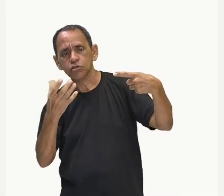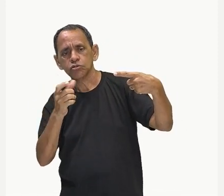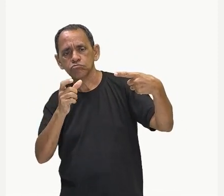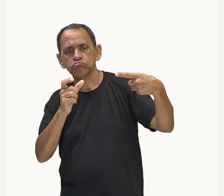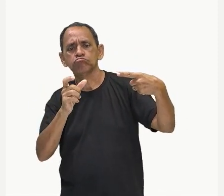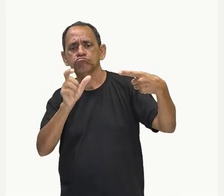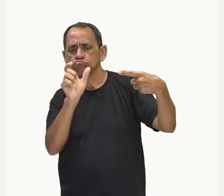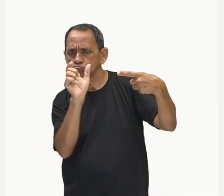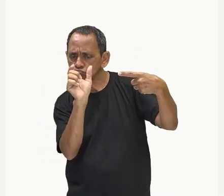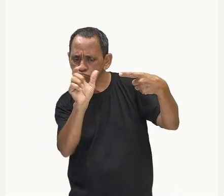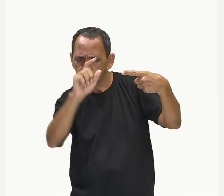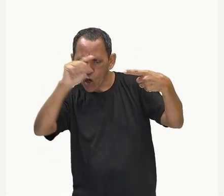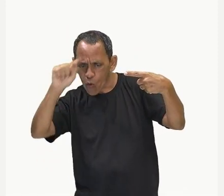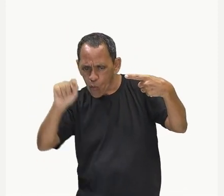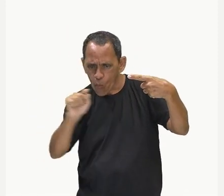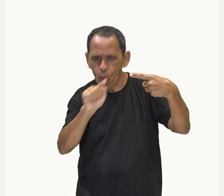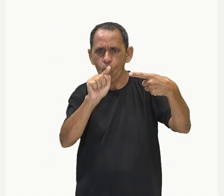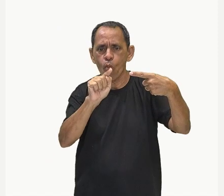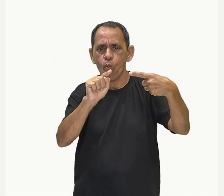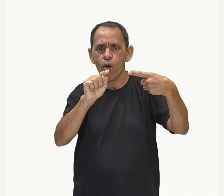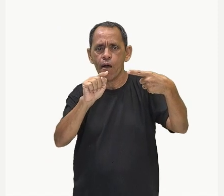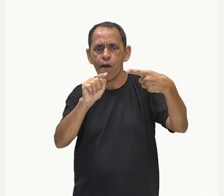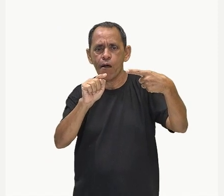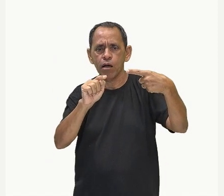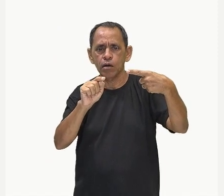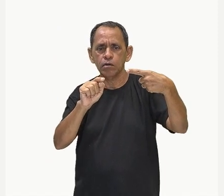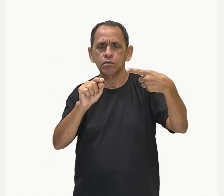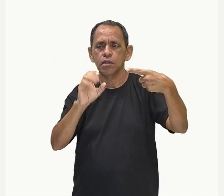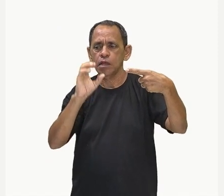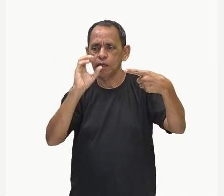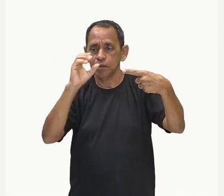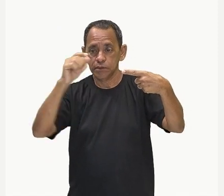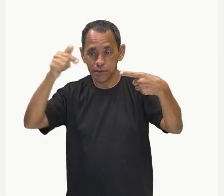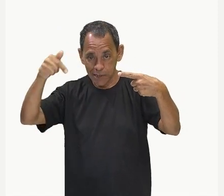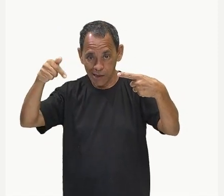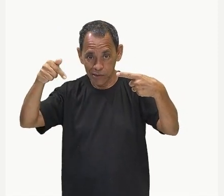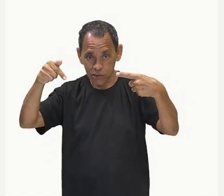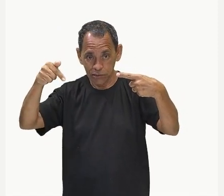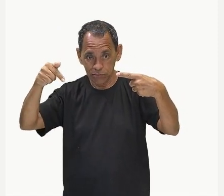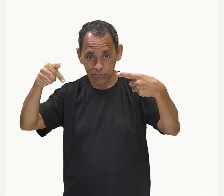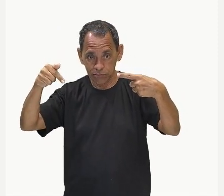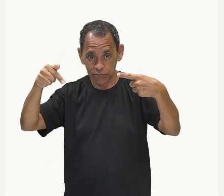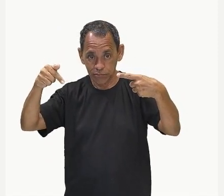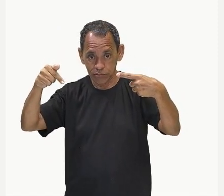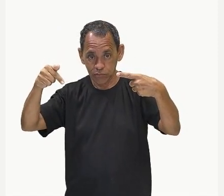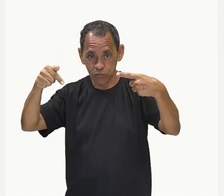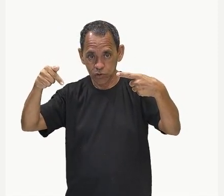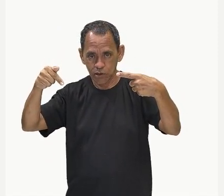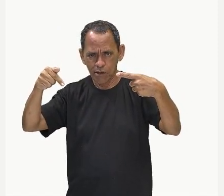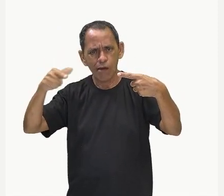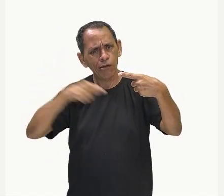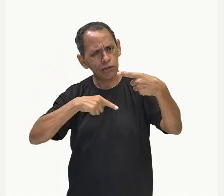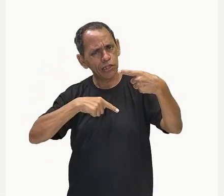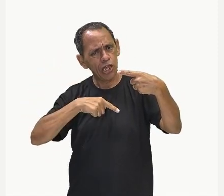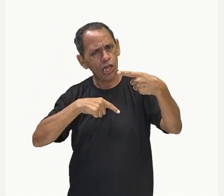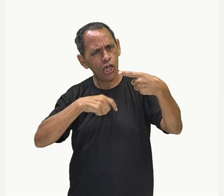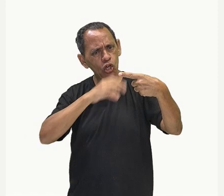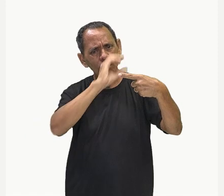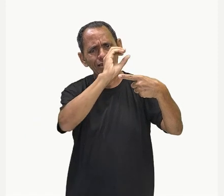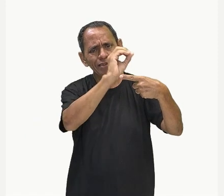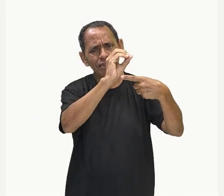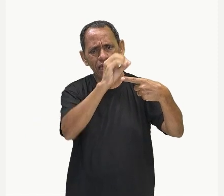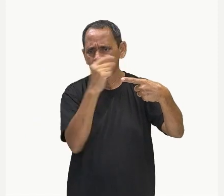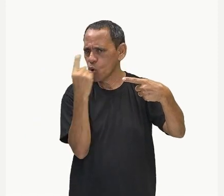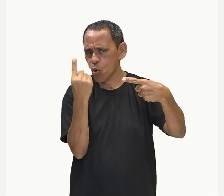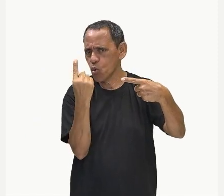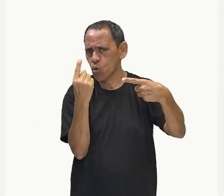terei. Então, aqui ó, é 10. Só tem um zero. Se eu só tenho um zero, significa que o meu número só